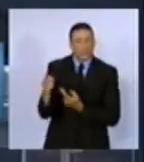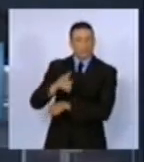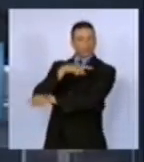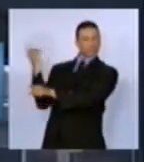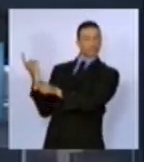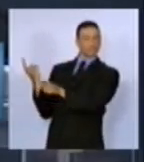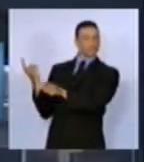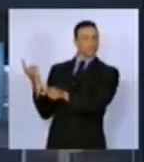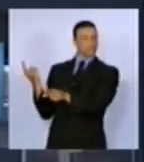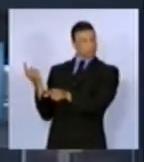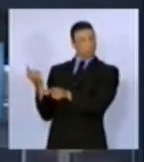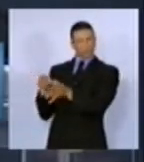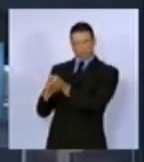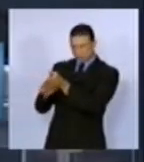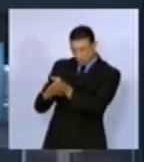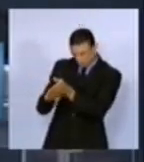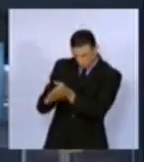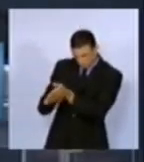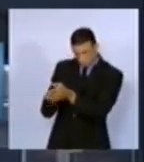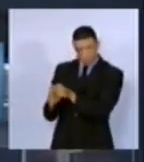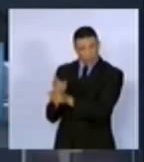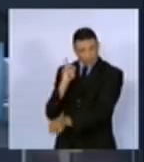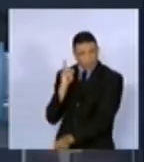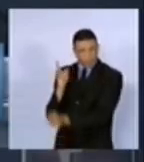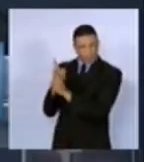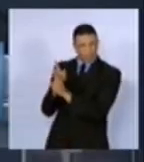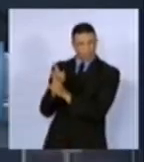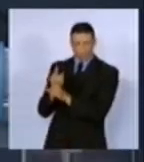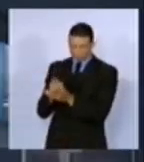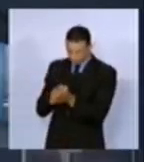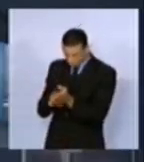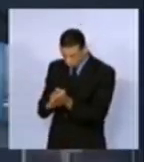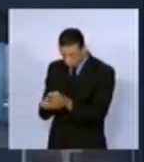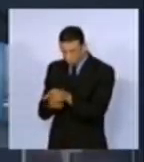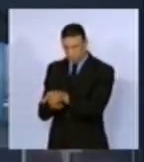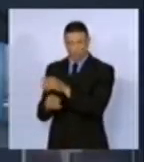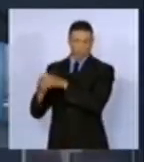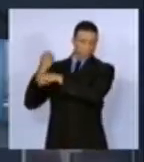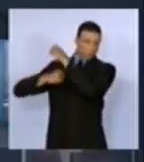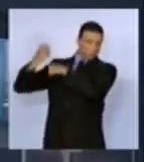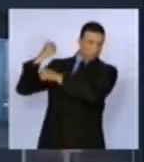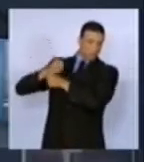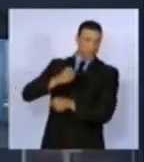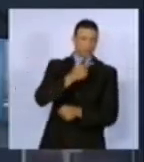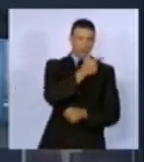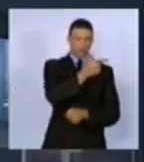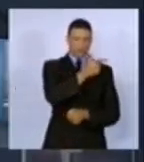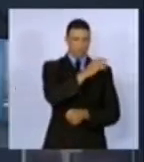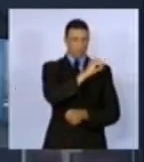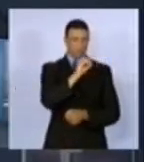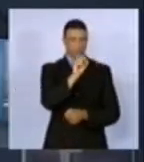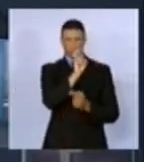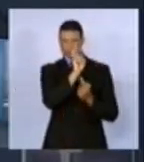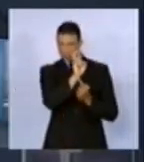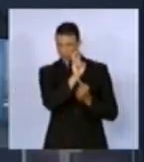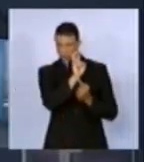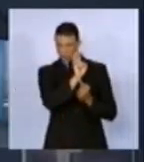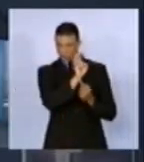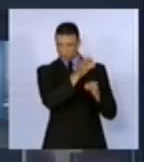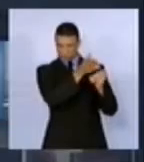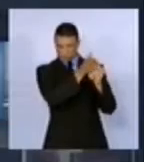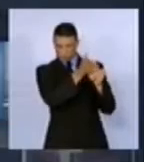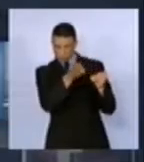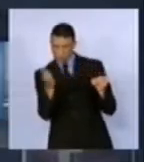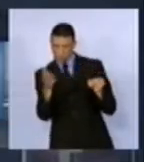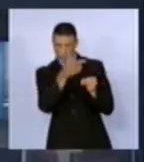analisando profundamente a base de dados Rais nós olhamos então do ano de 2005 eu preciso atualizar esse trabalho mas em 2005